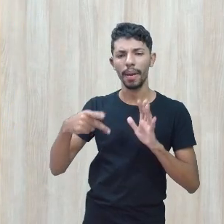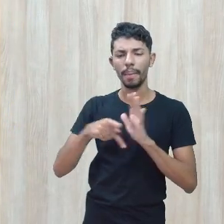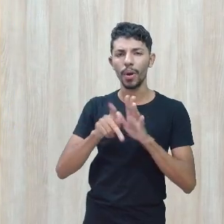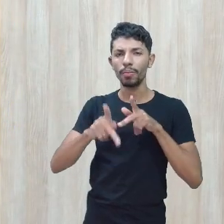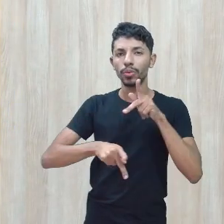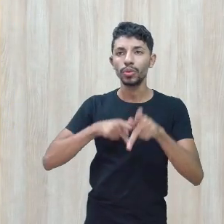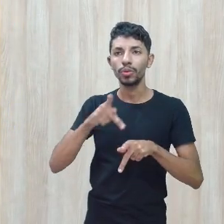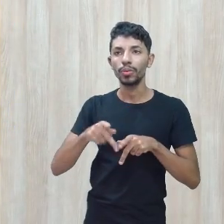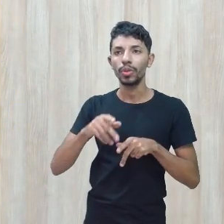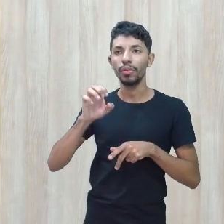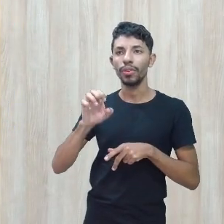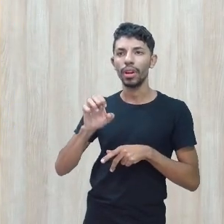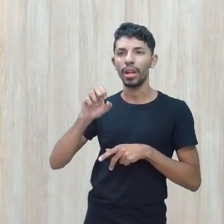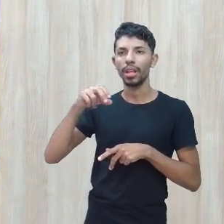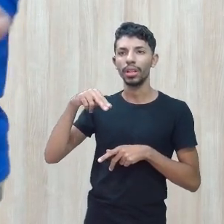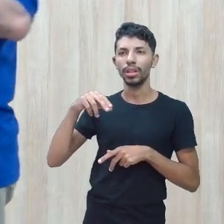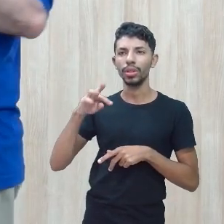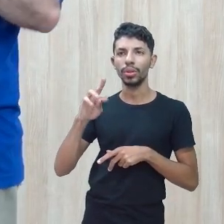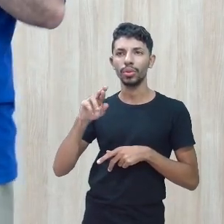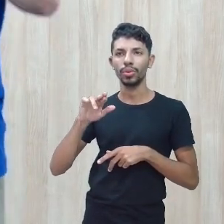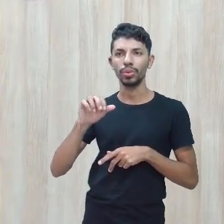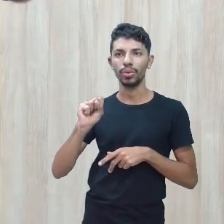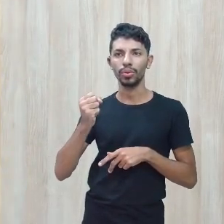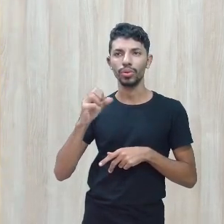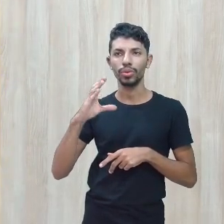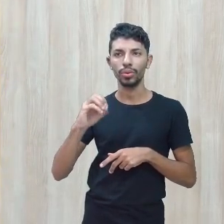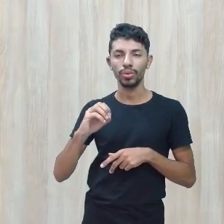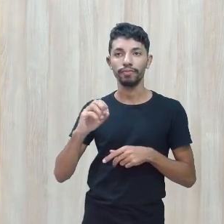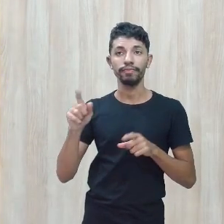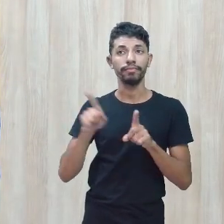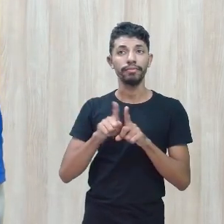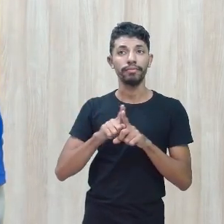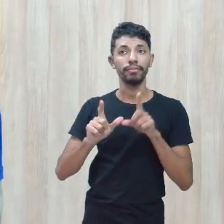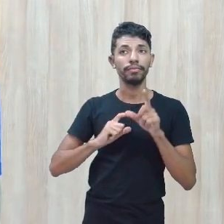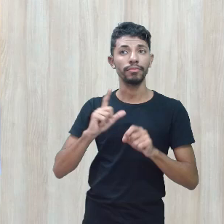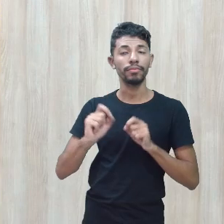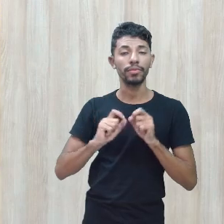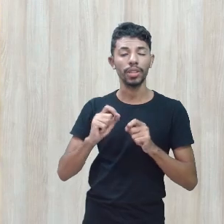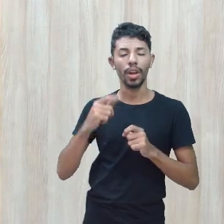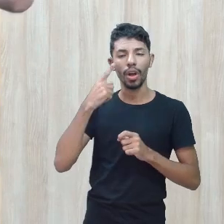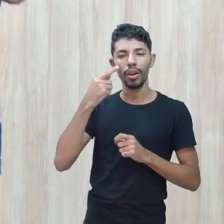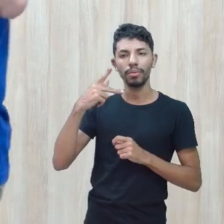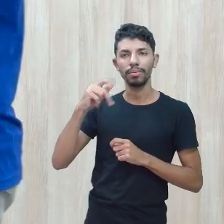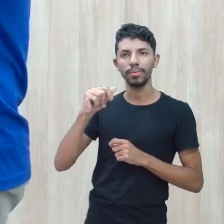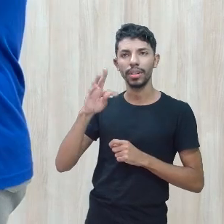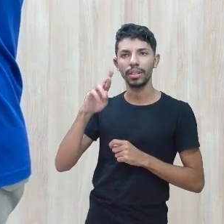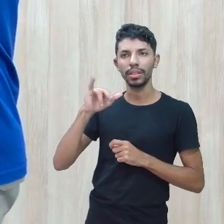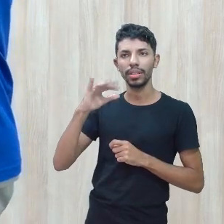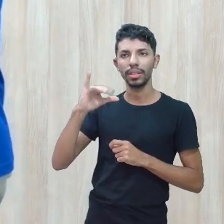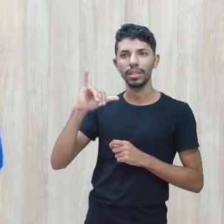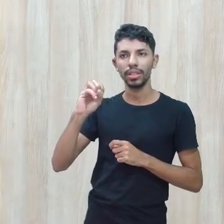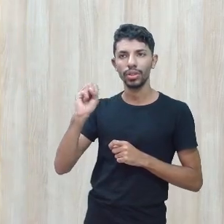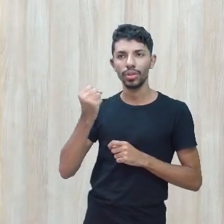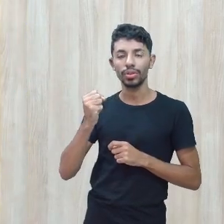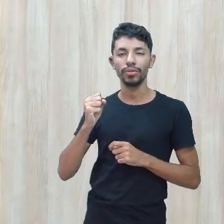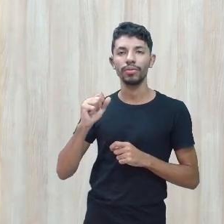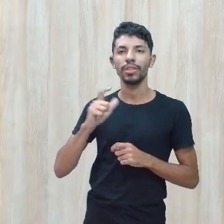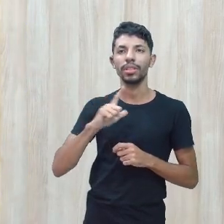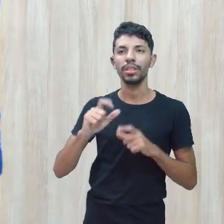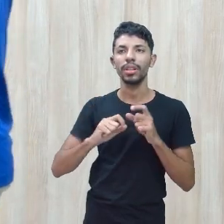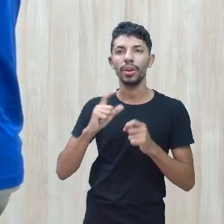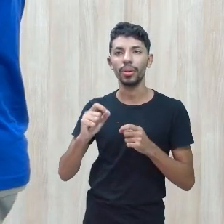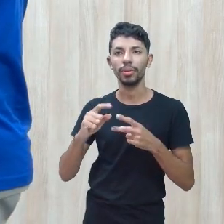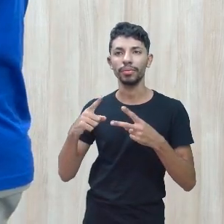povo etrusco. Os patrícios, né, aqui a gente tem a estrutura social durante a monarquia, né, patrícios, clientes,